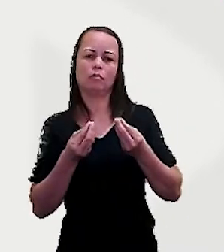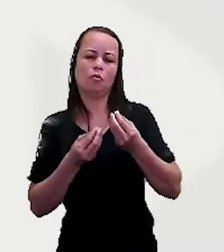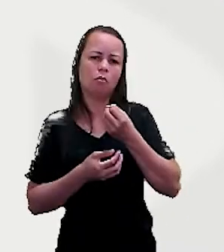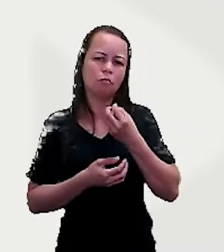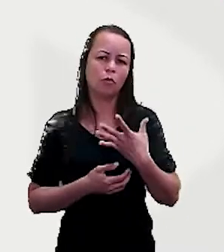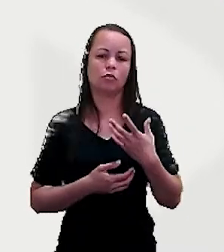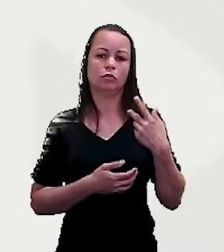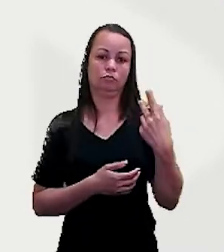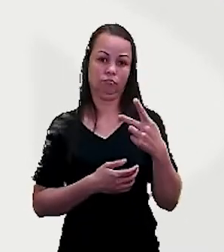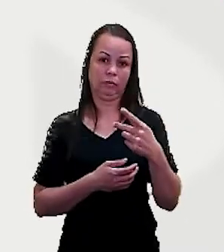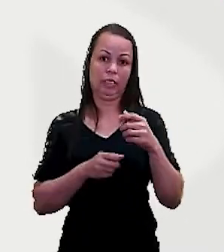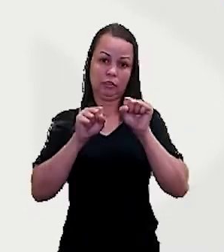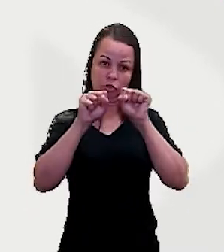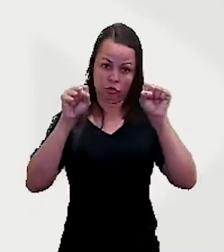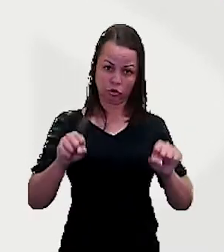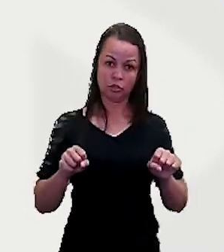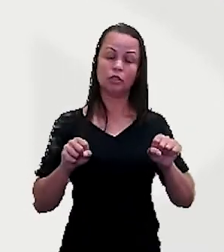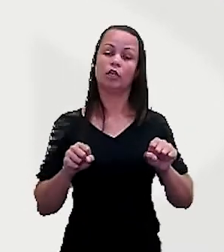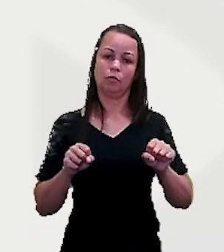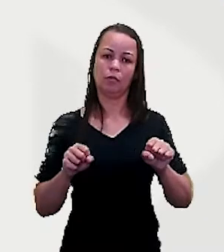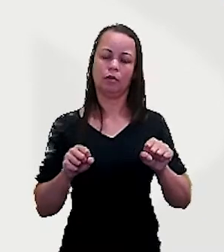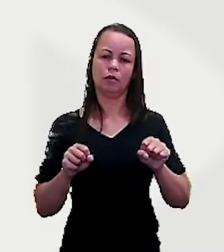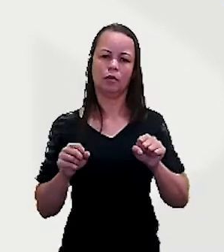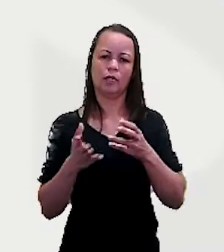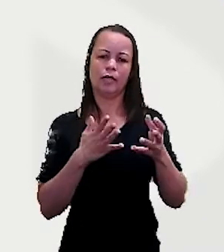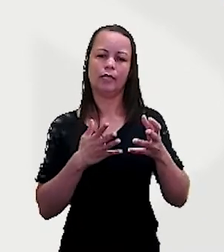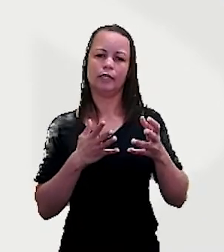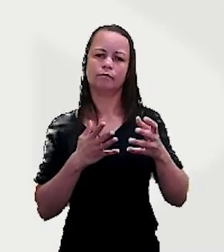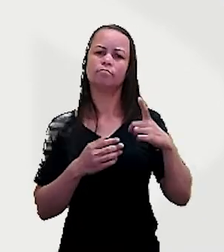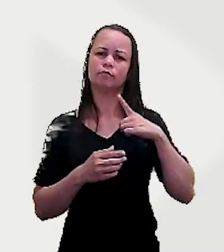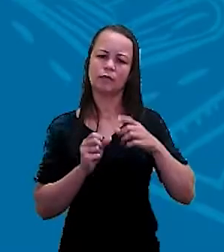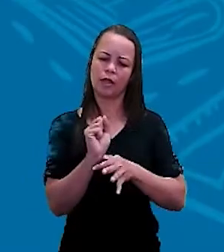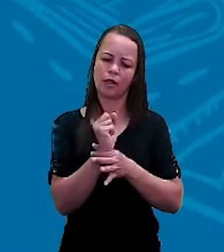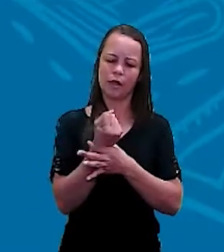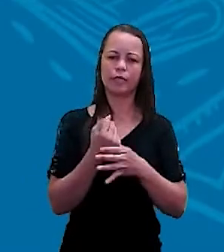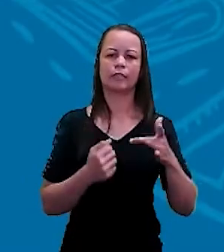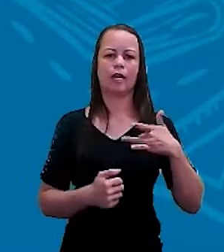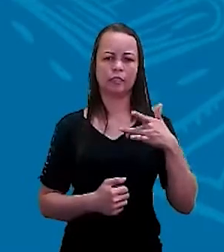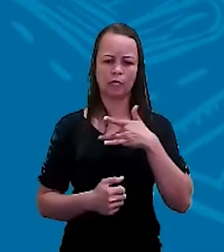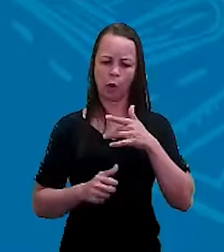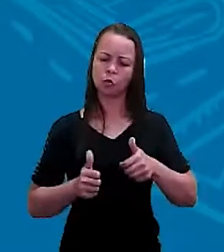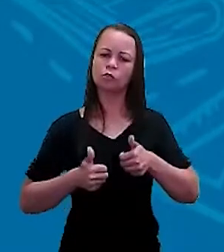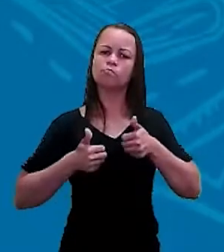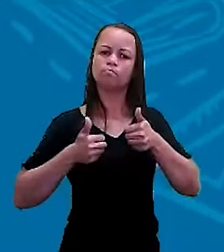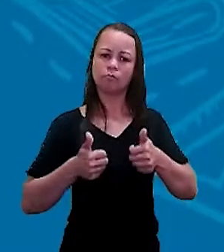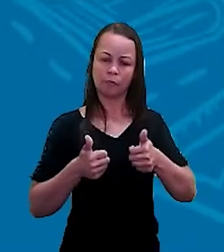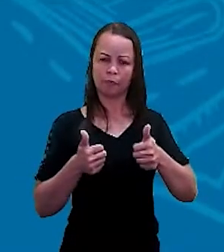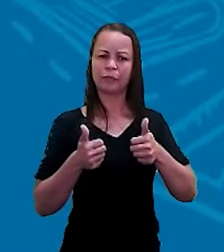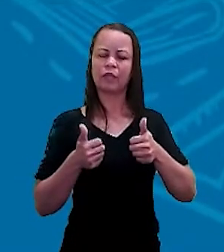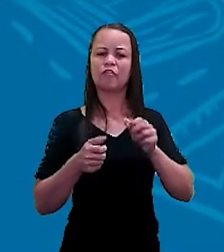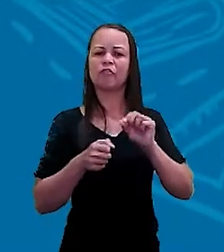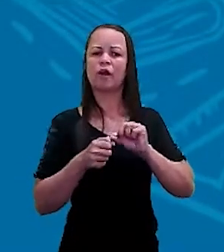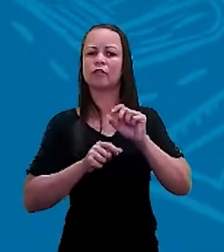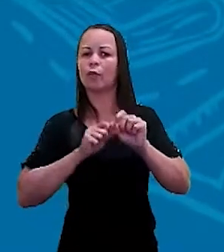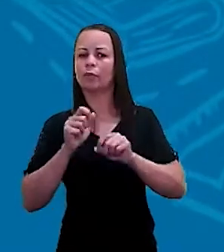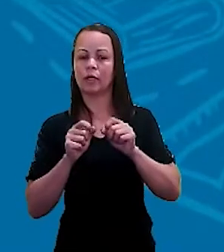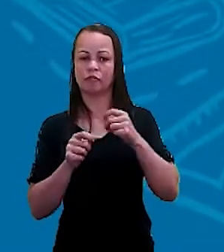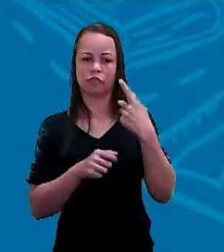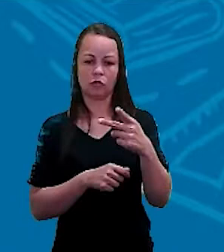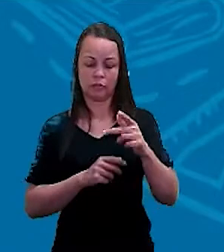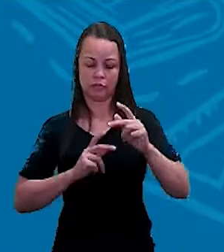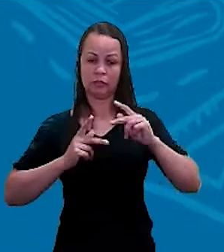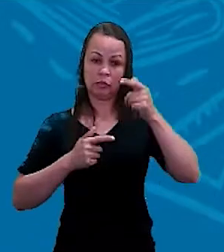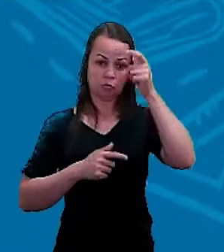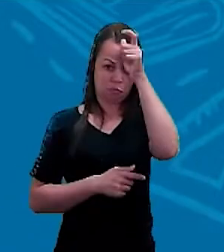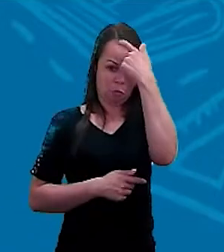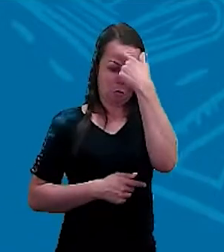desse sistema garante uma saúde na sua plenitude, uma saúde que seja o quê? Que faça com que você se torne uma